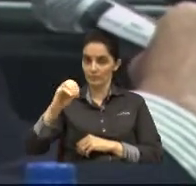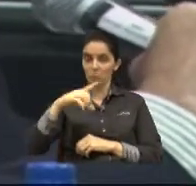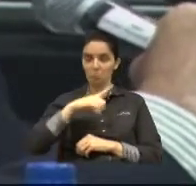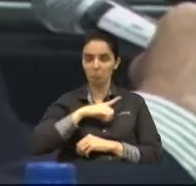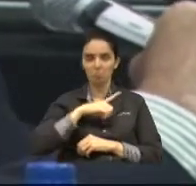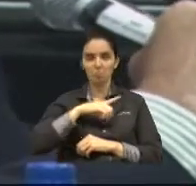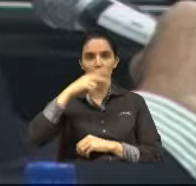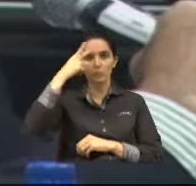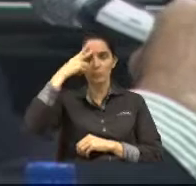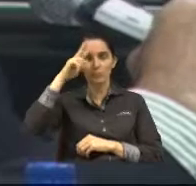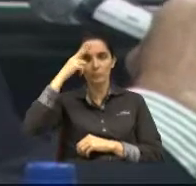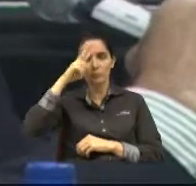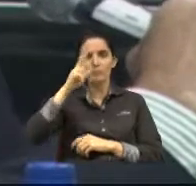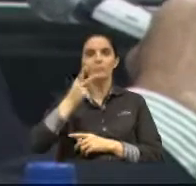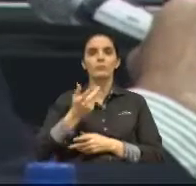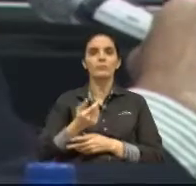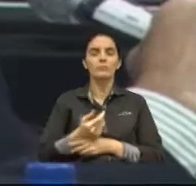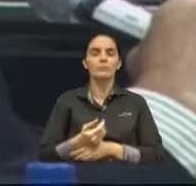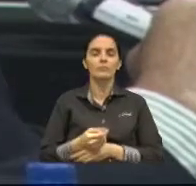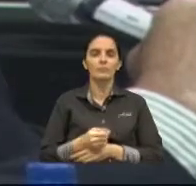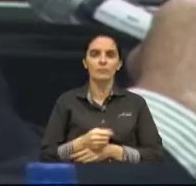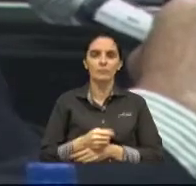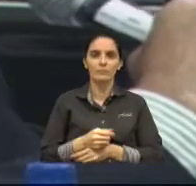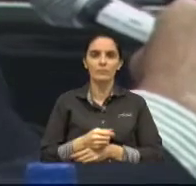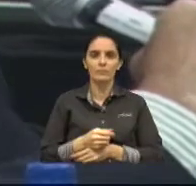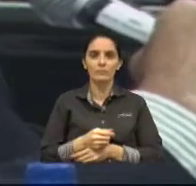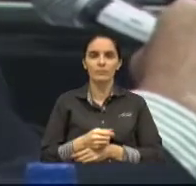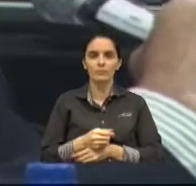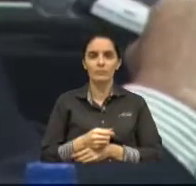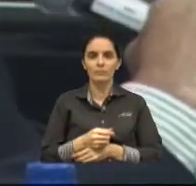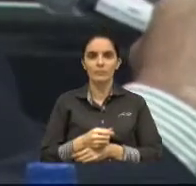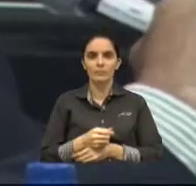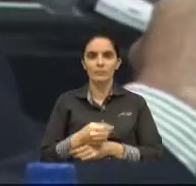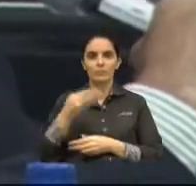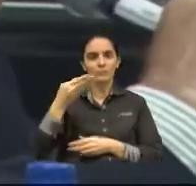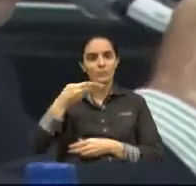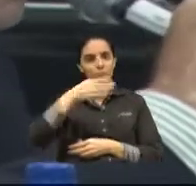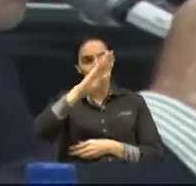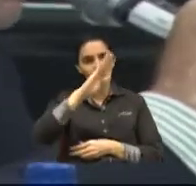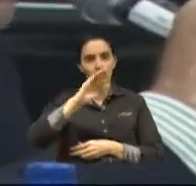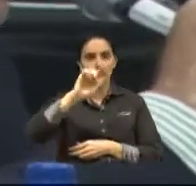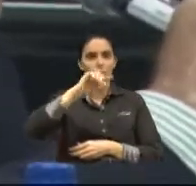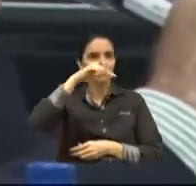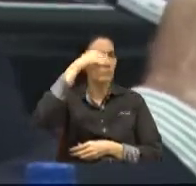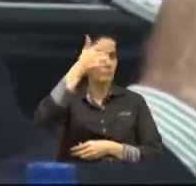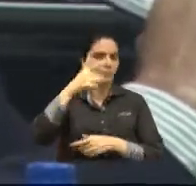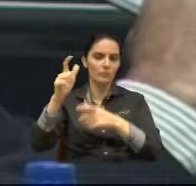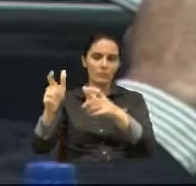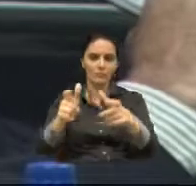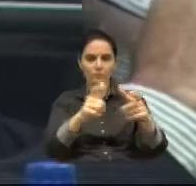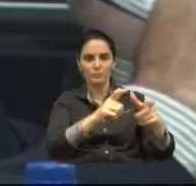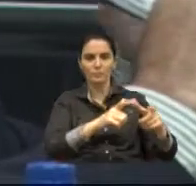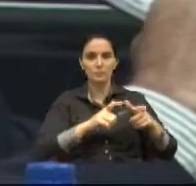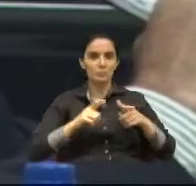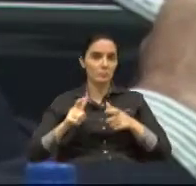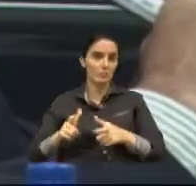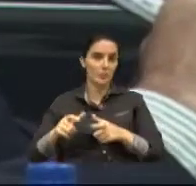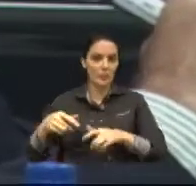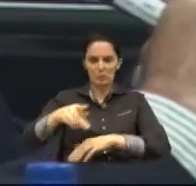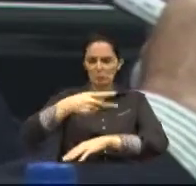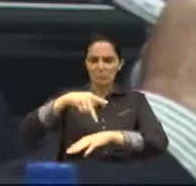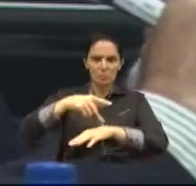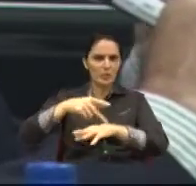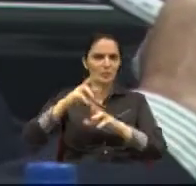daqui de Nimeira, e saiu não só do Brasil, mas para o mundo, levando o nome da